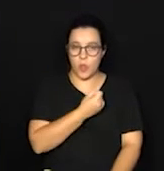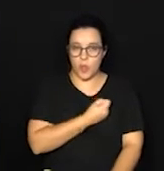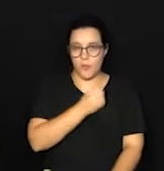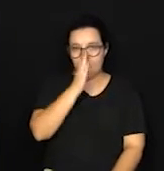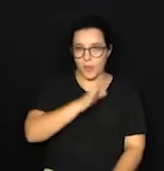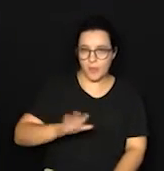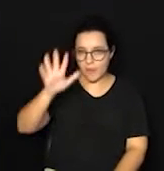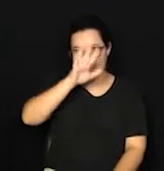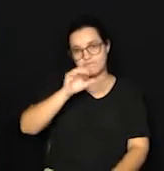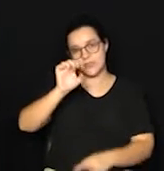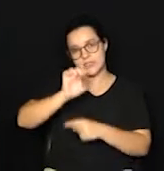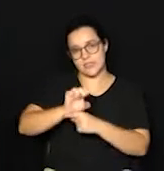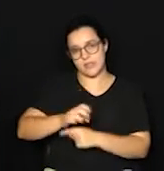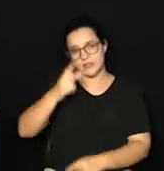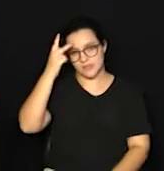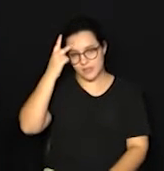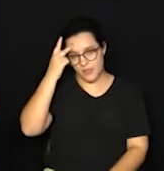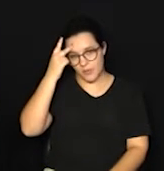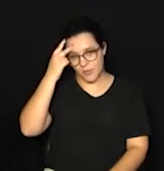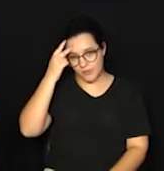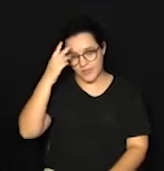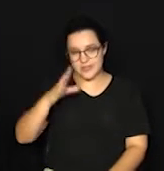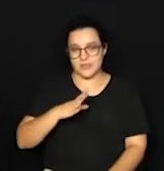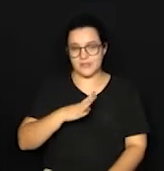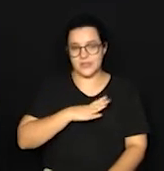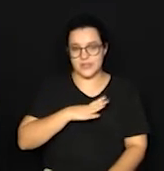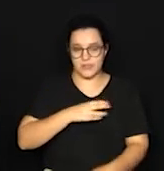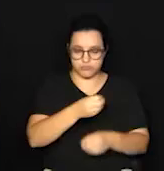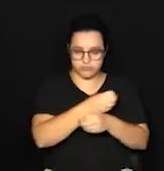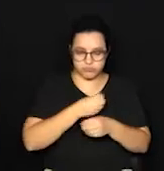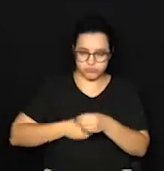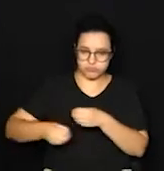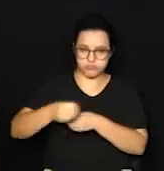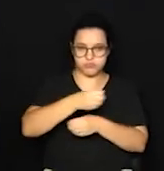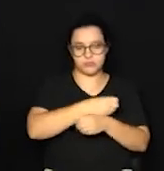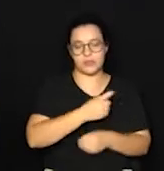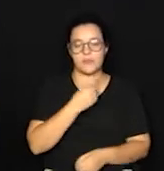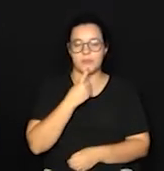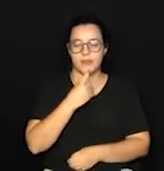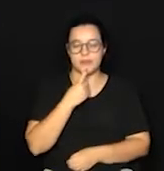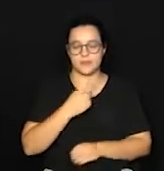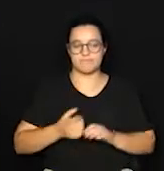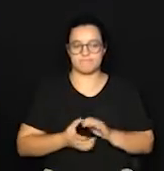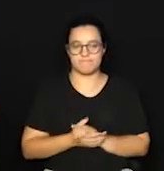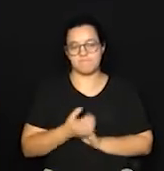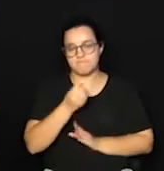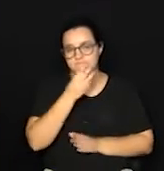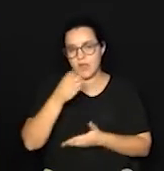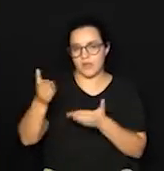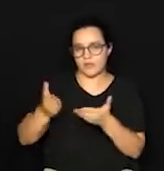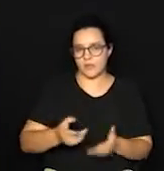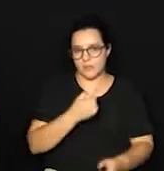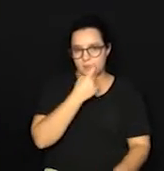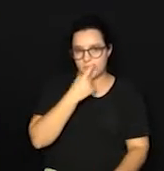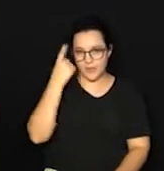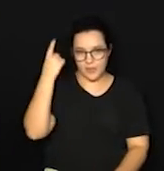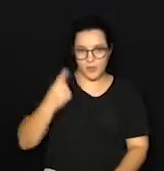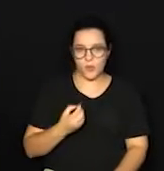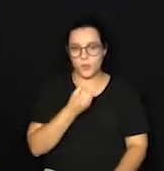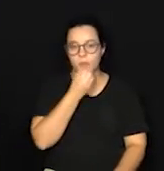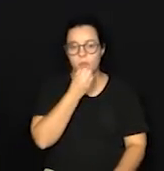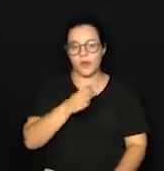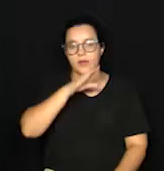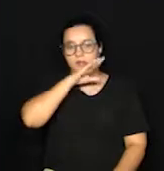no estado de São Paulo, na região metropolitana e também na cidade de Campinas. Seja bem-vinda. Boa tarde, Mina. Boa